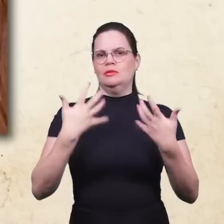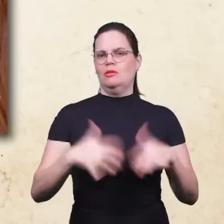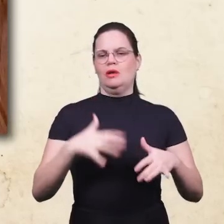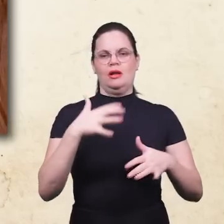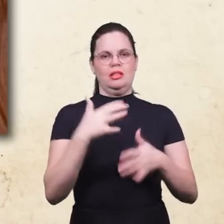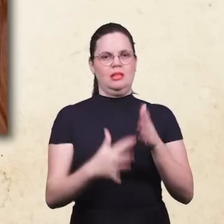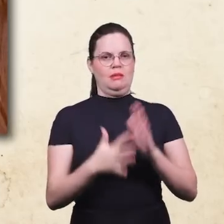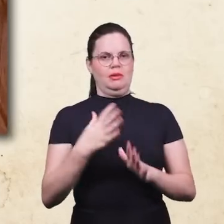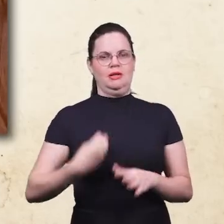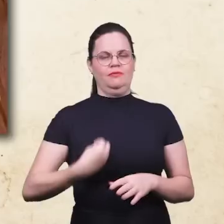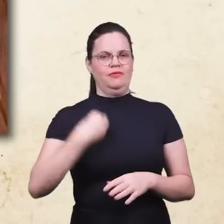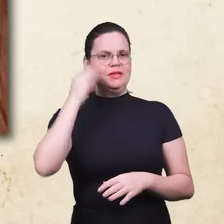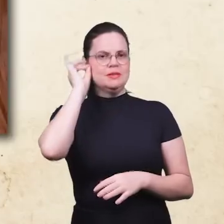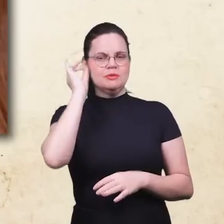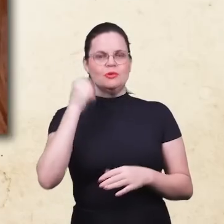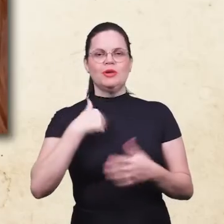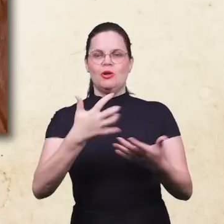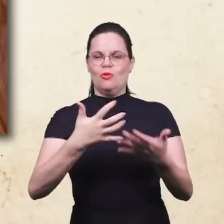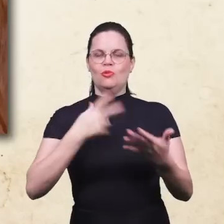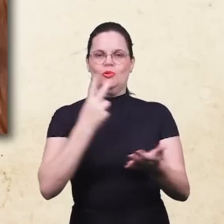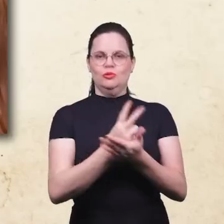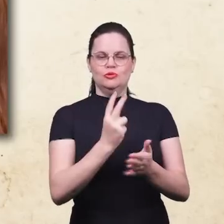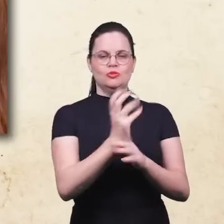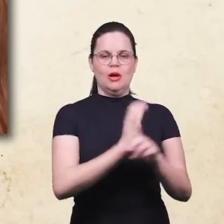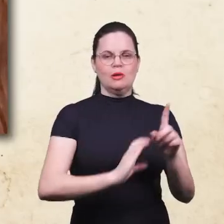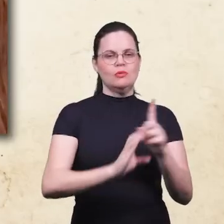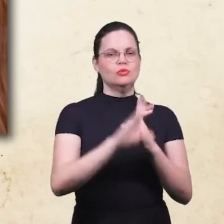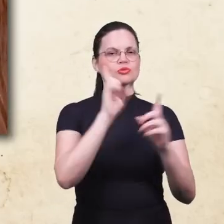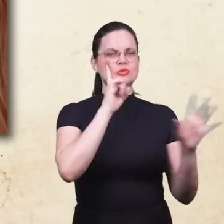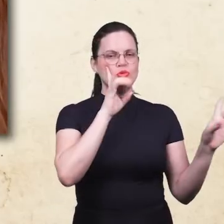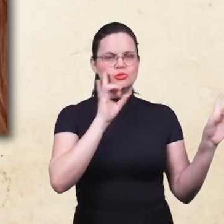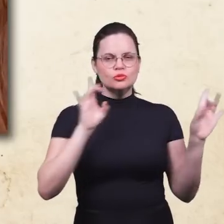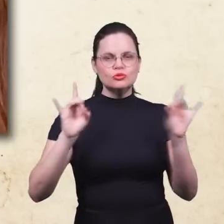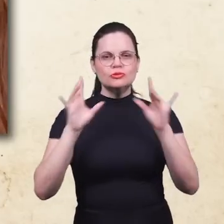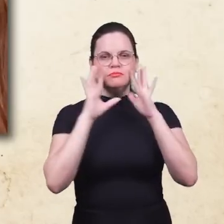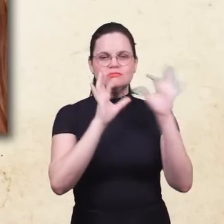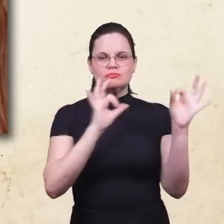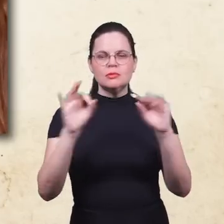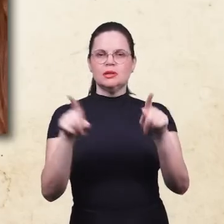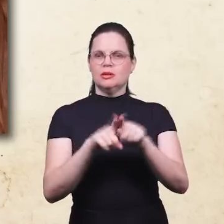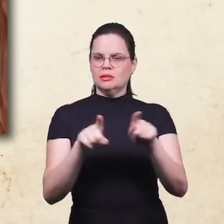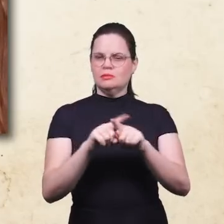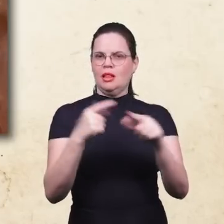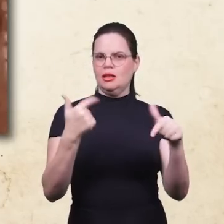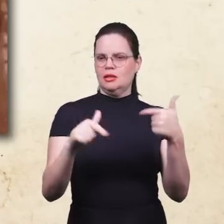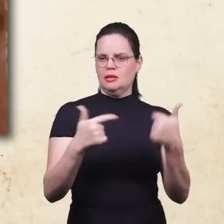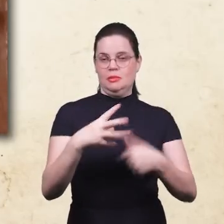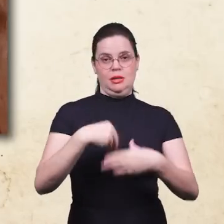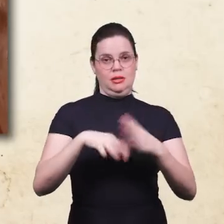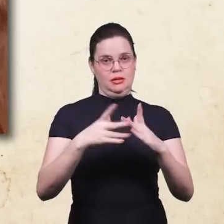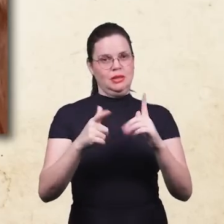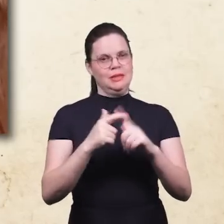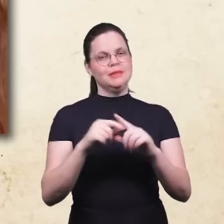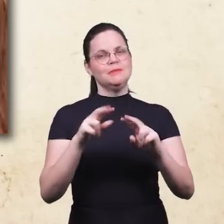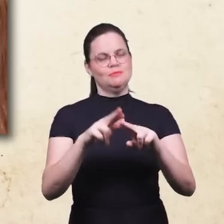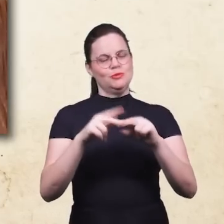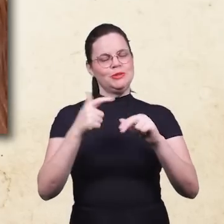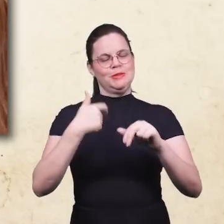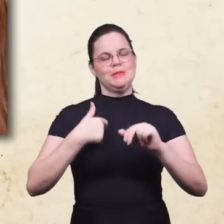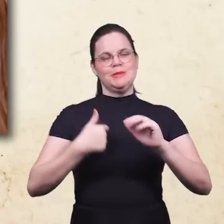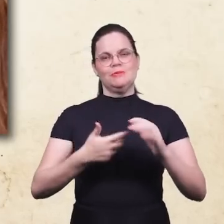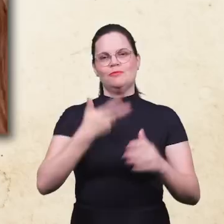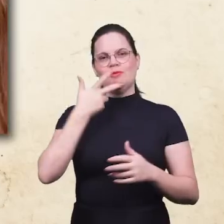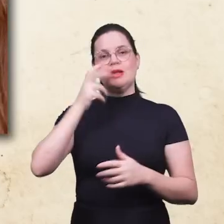continuar trabalhando na casa do Senhor, de estar presente nos cultos, de poder estar servindo, e isso eu coloquei como um propósito no meu coração,